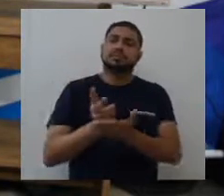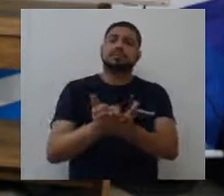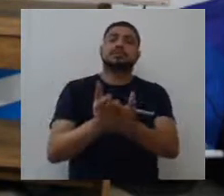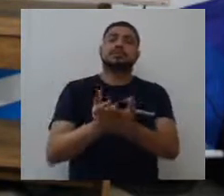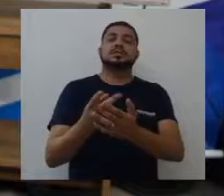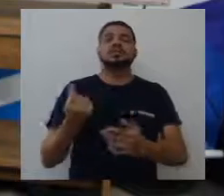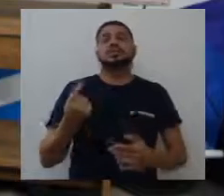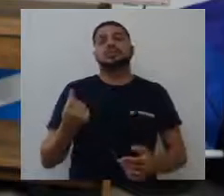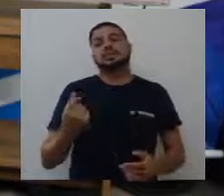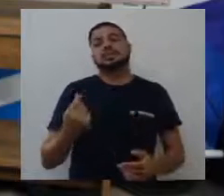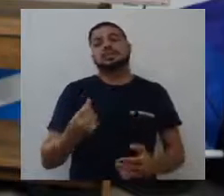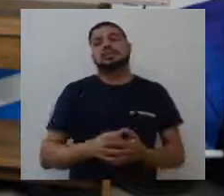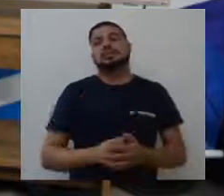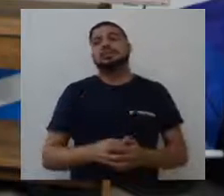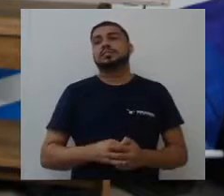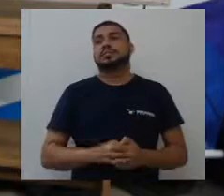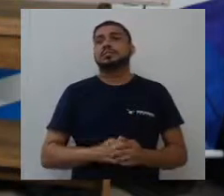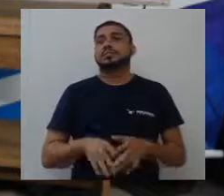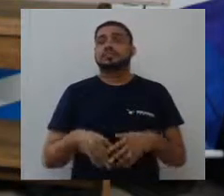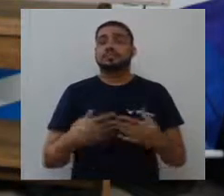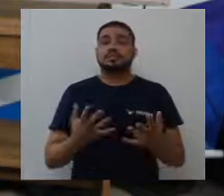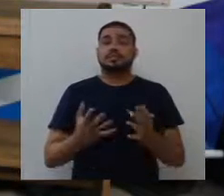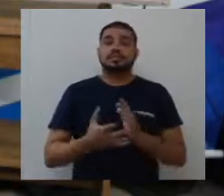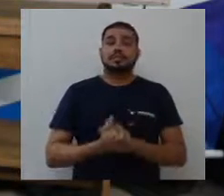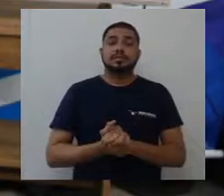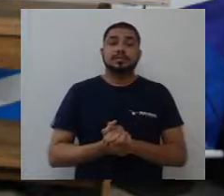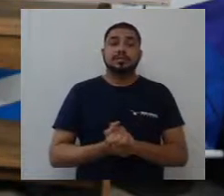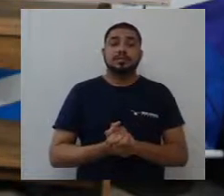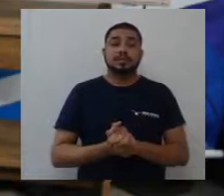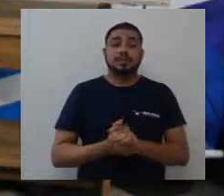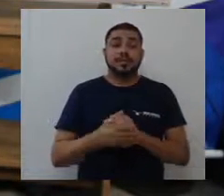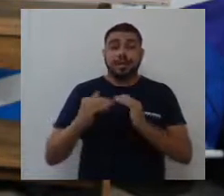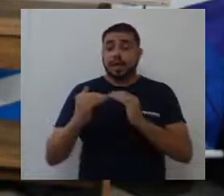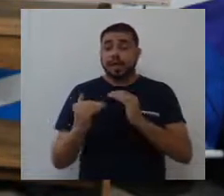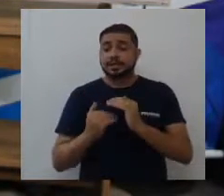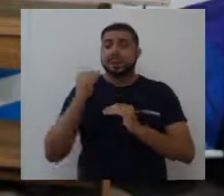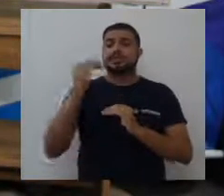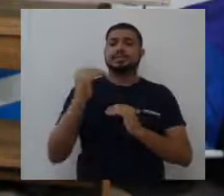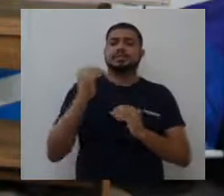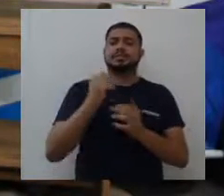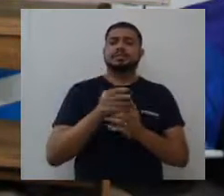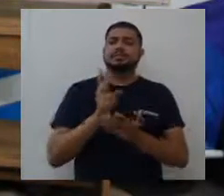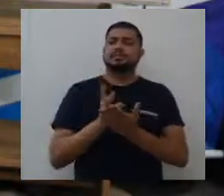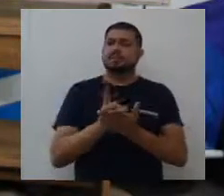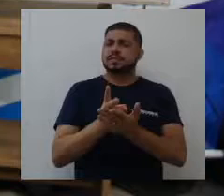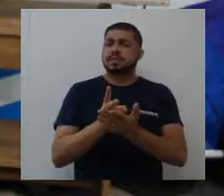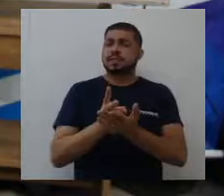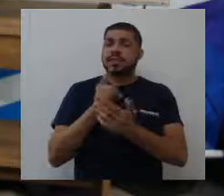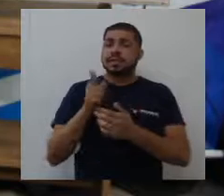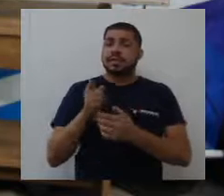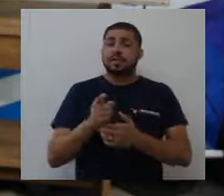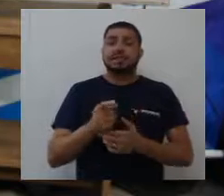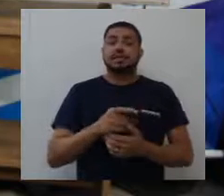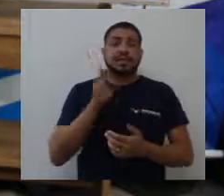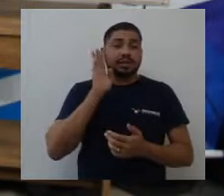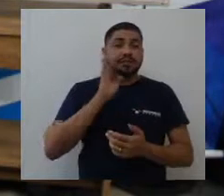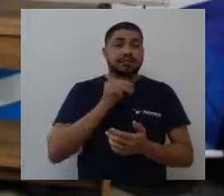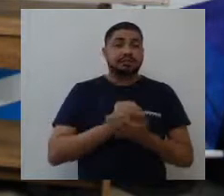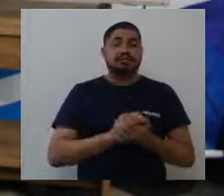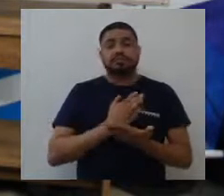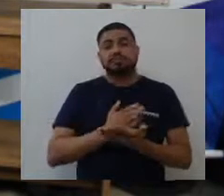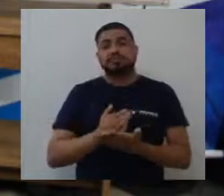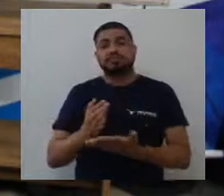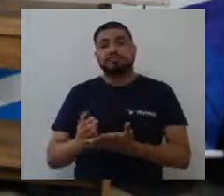de preços em certos produtos. Olha só, acréscimos sucessivos. Essa parte é muito legal. Observe